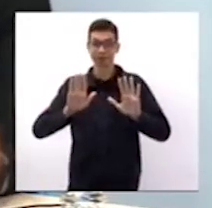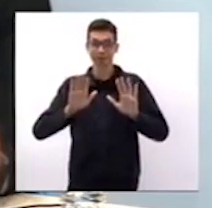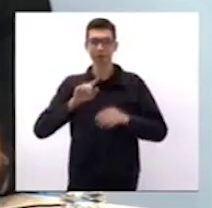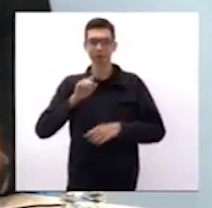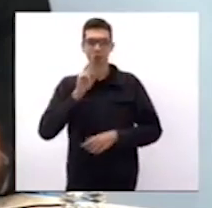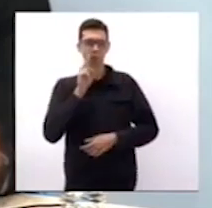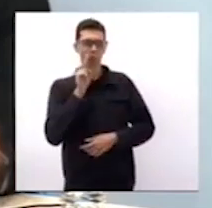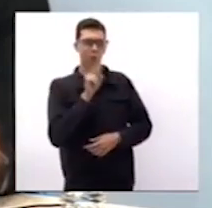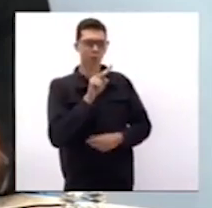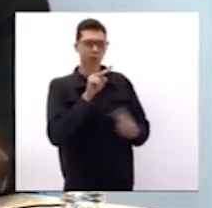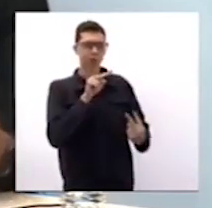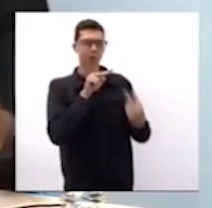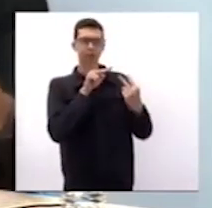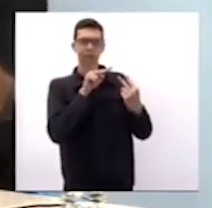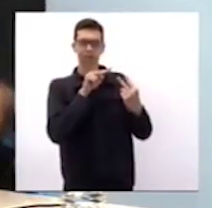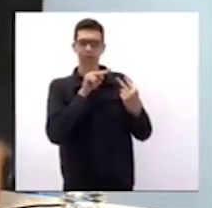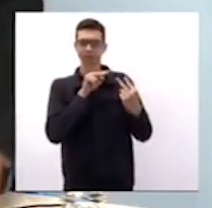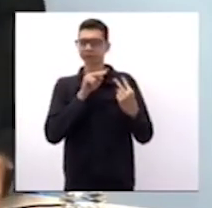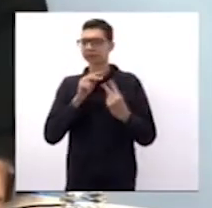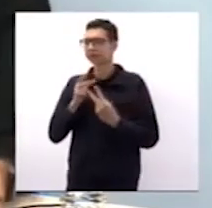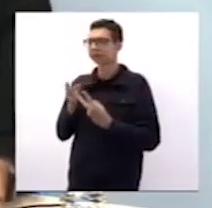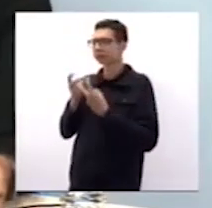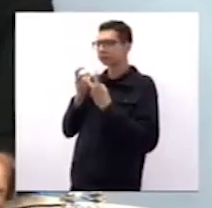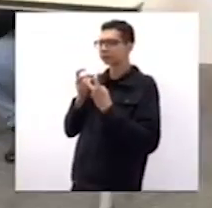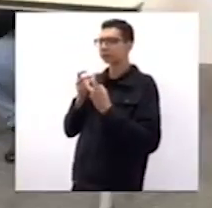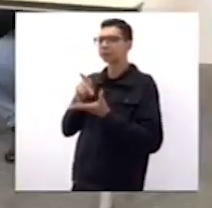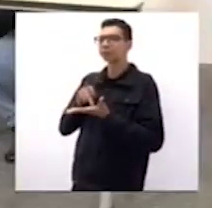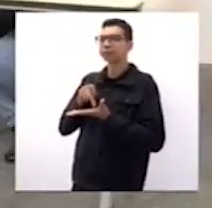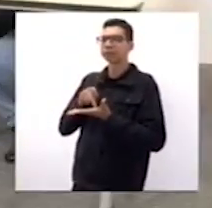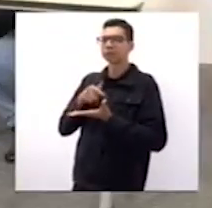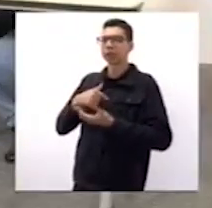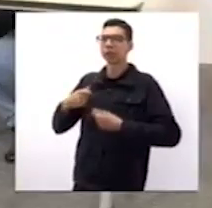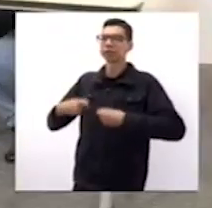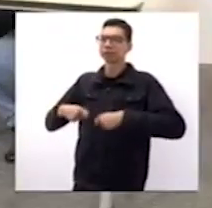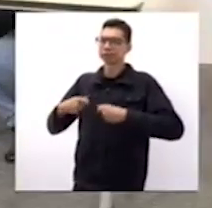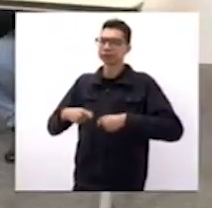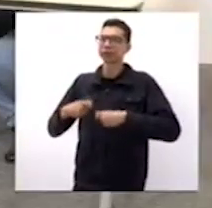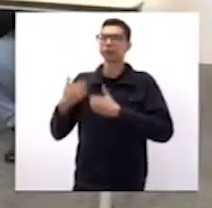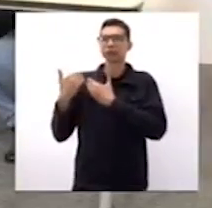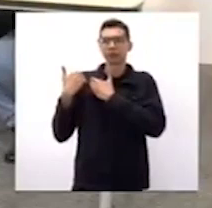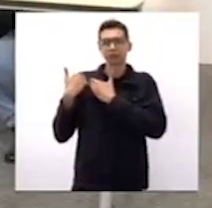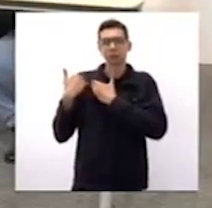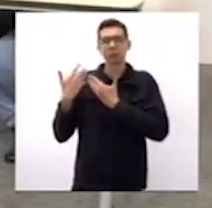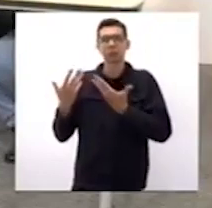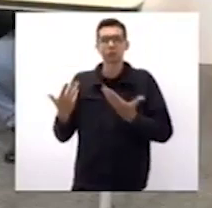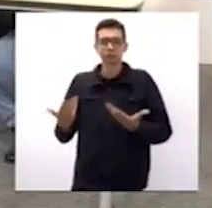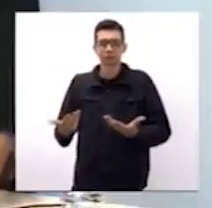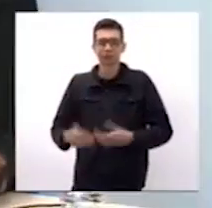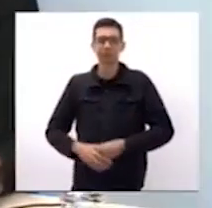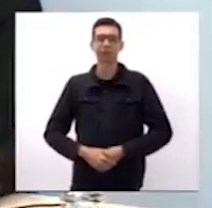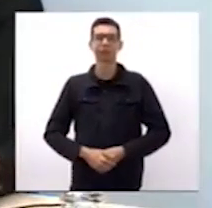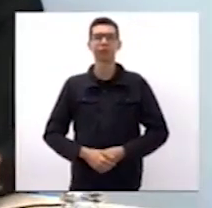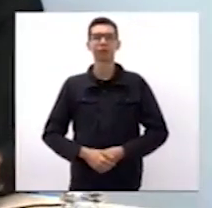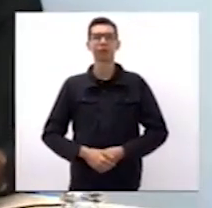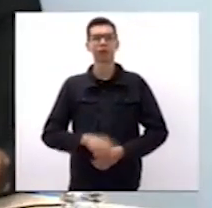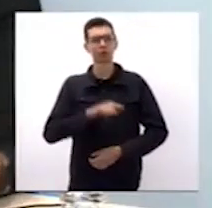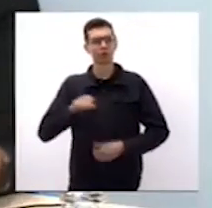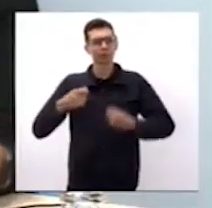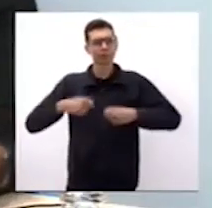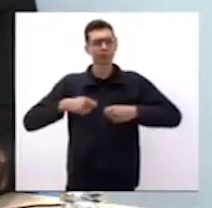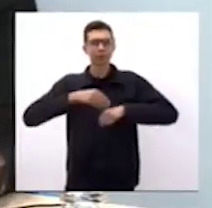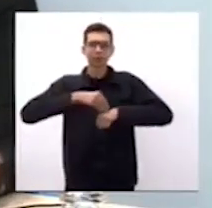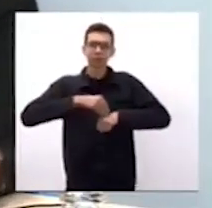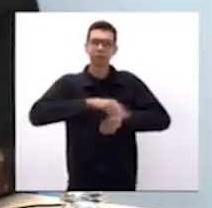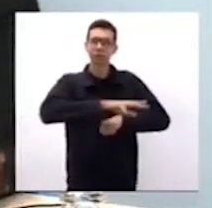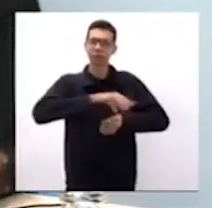minha responsabilidade pessoal também fazer com que a atividade aconteça. Então, né, passar para esse aluno que ele tem